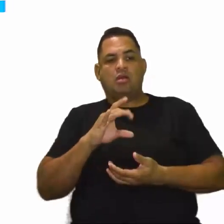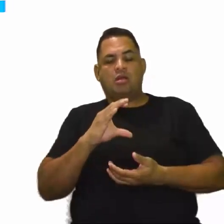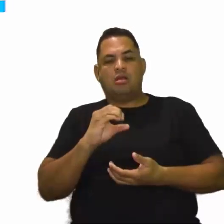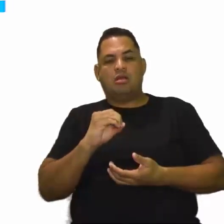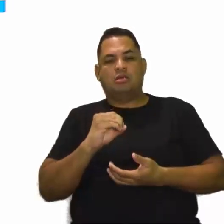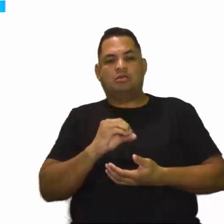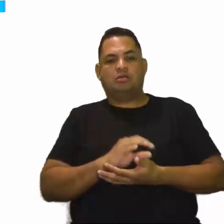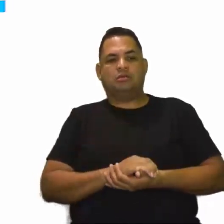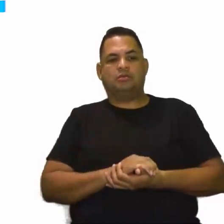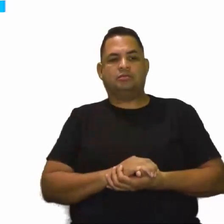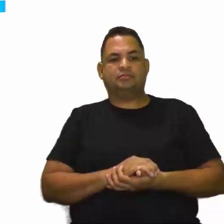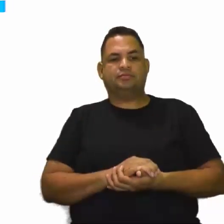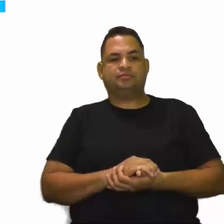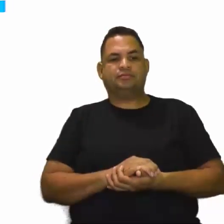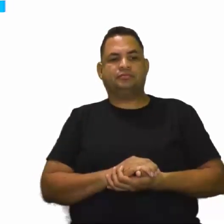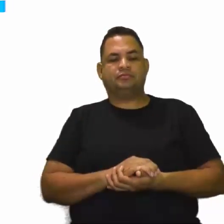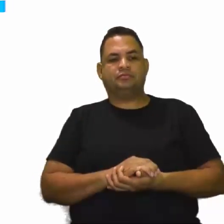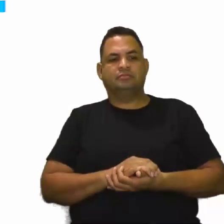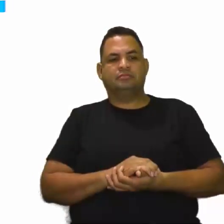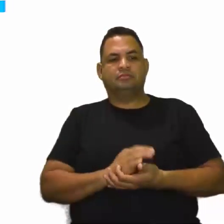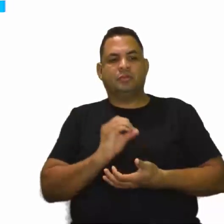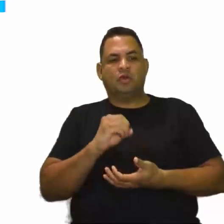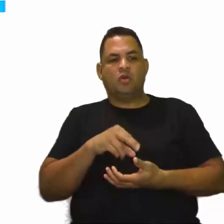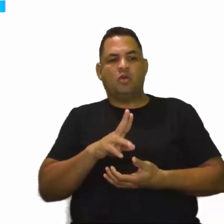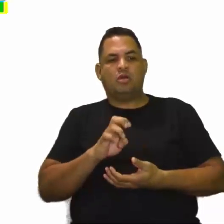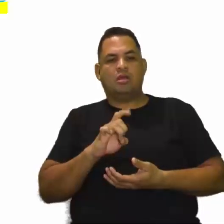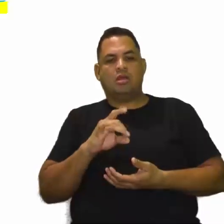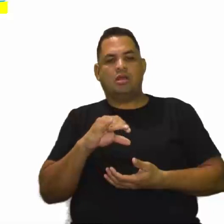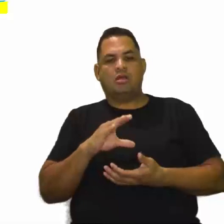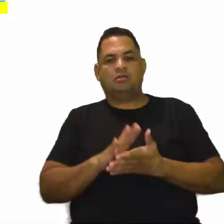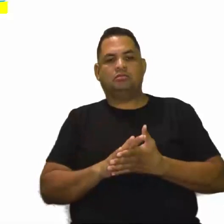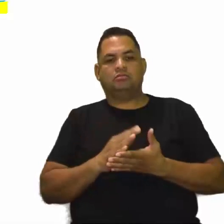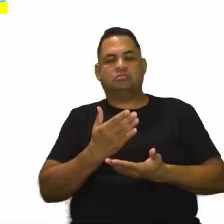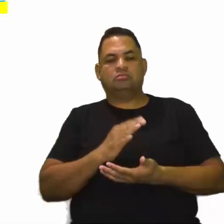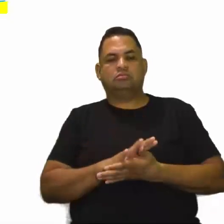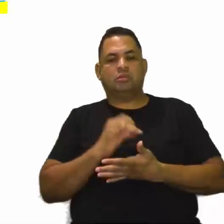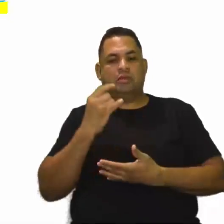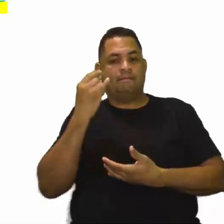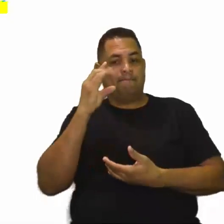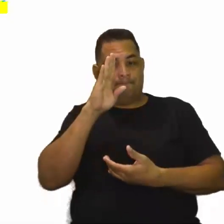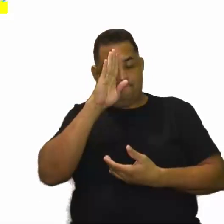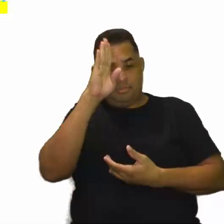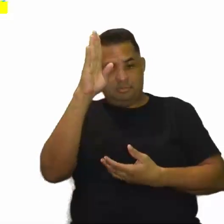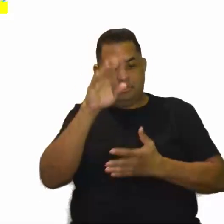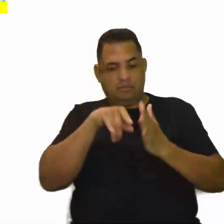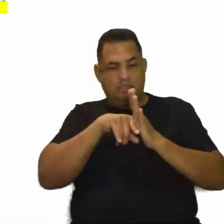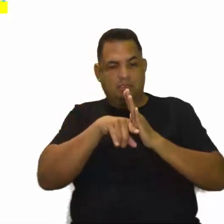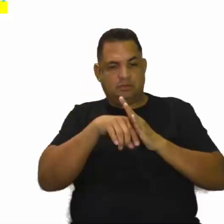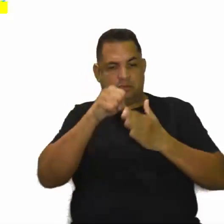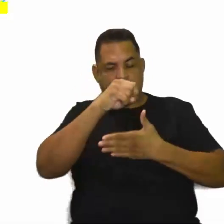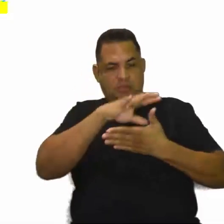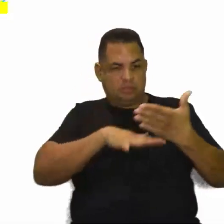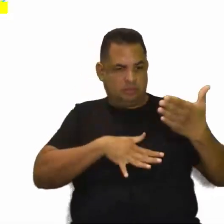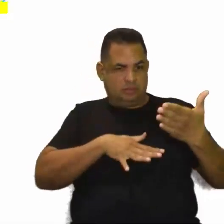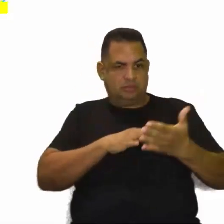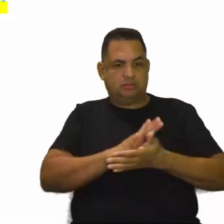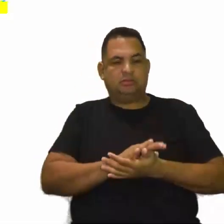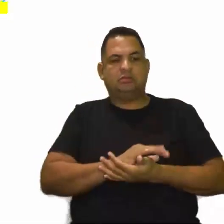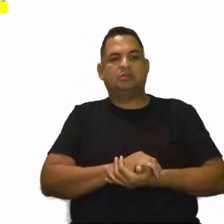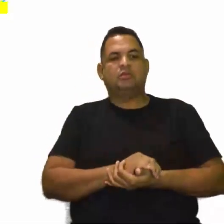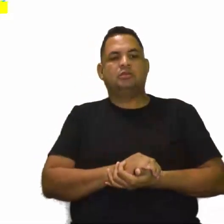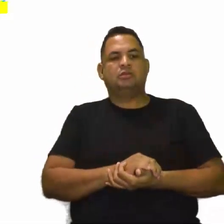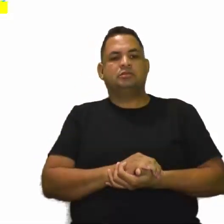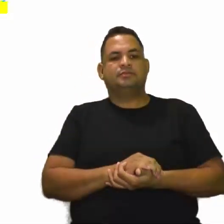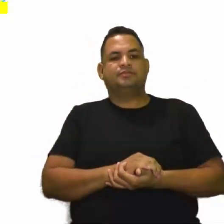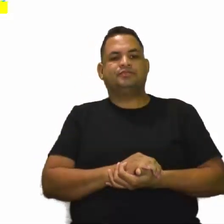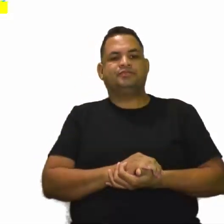ó, orgânico. Orgânico é o ponto-chave para a gente analisar a questão. Do ponto de